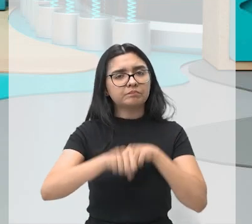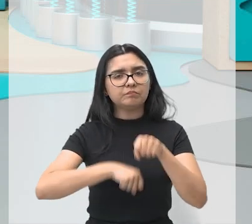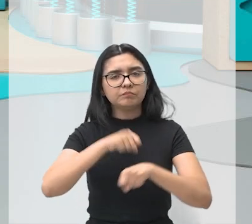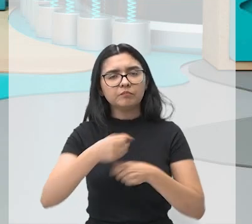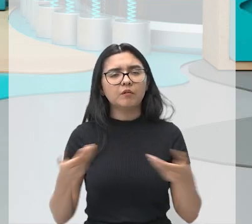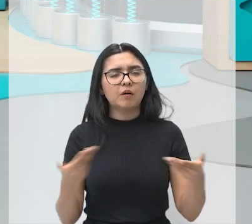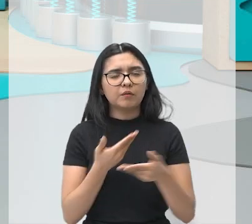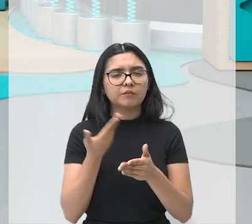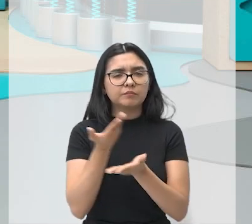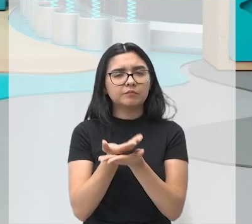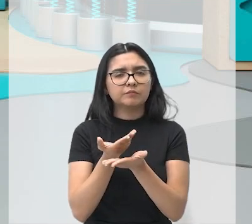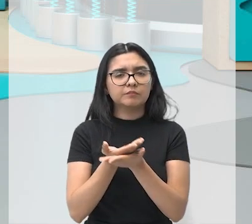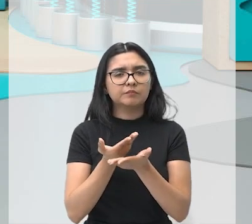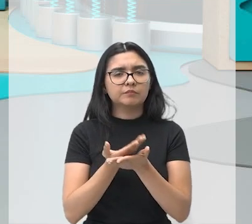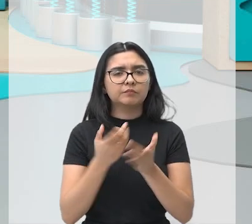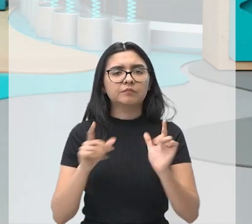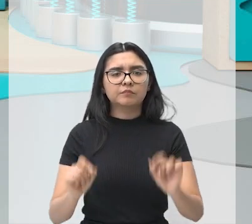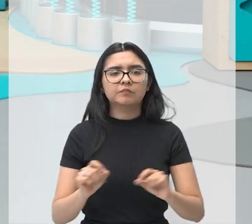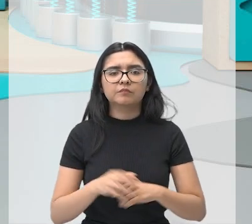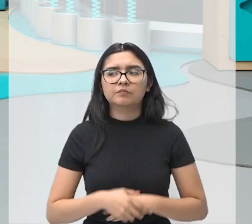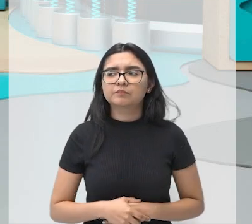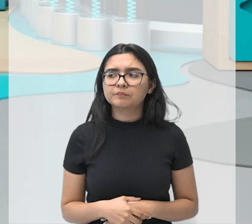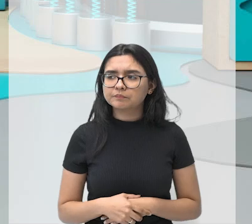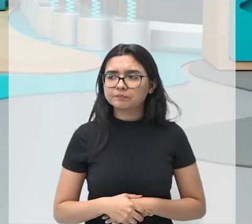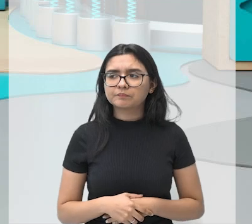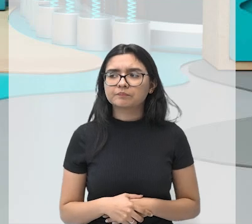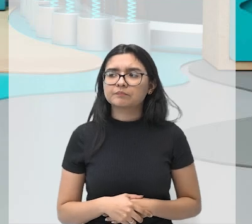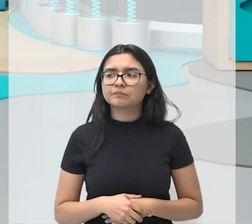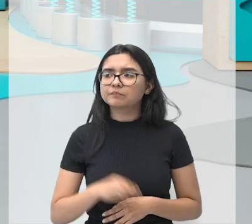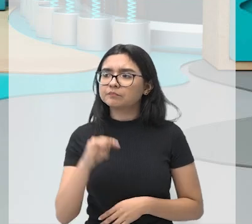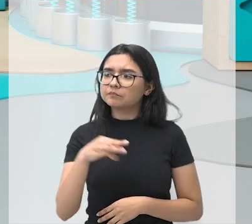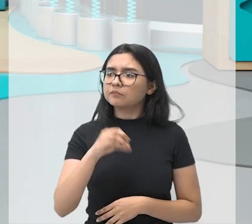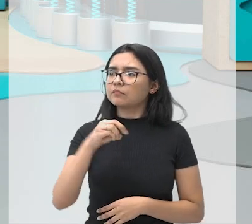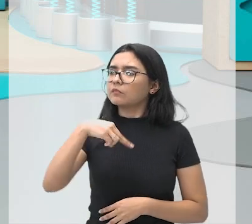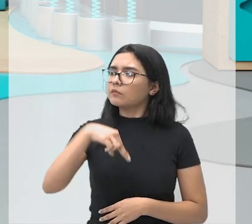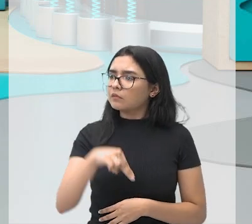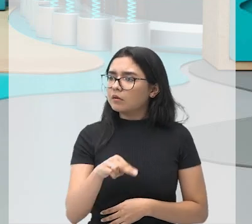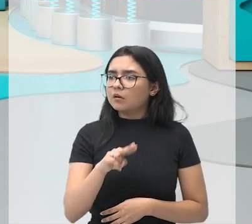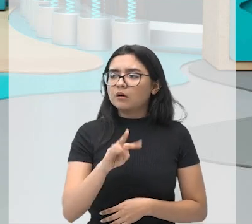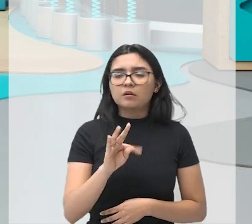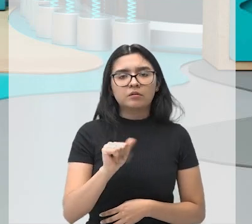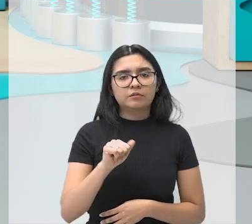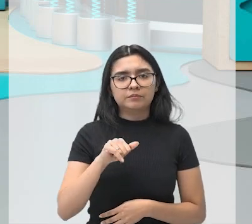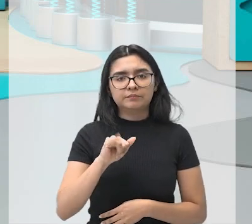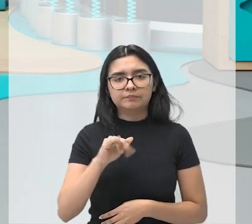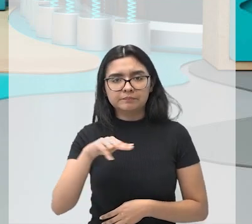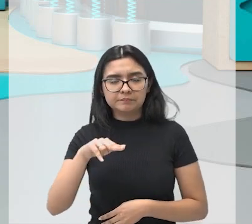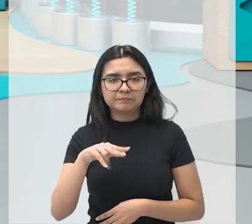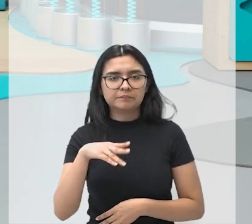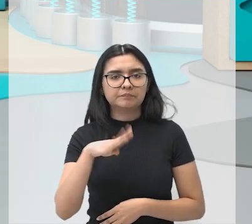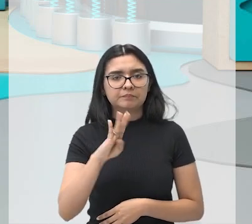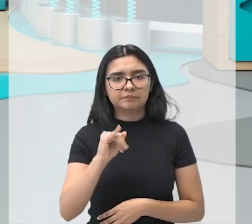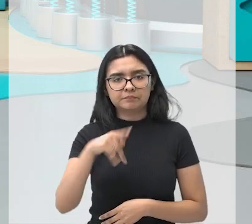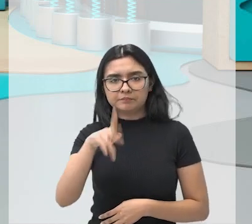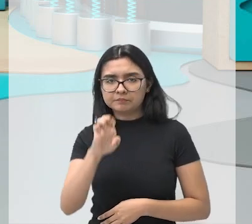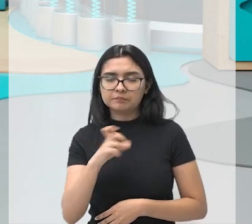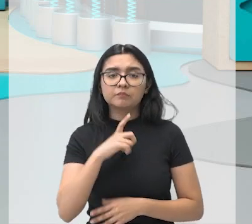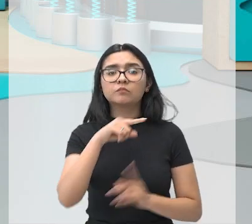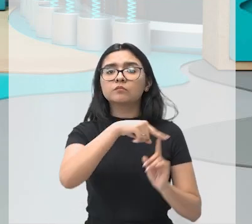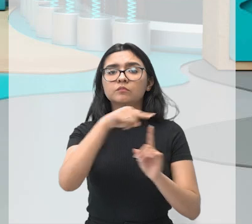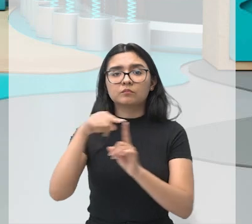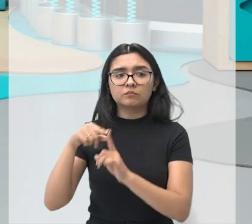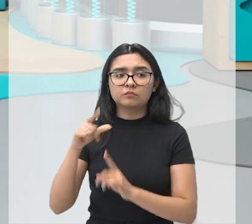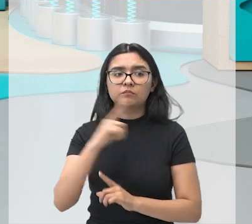vai explorar um pouco sobre o mountain bike, né? A bicicleta na montanha. Essa modalidade, ela é